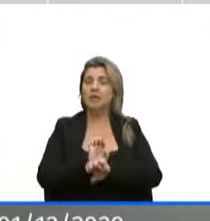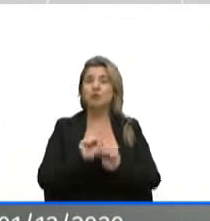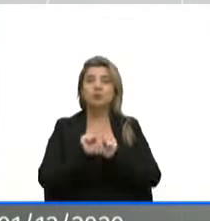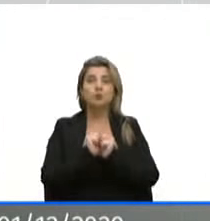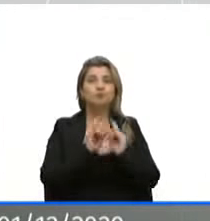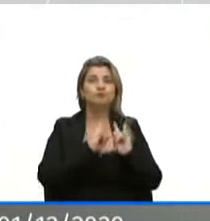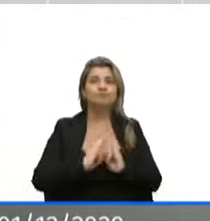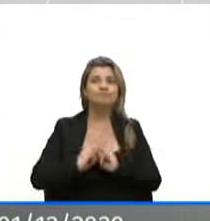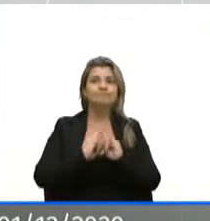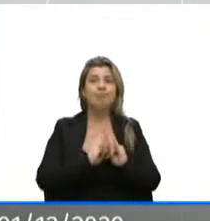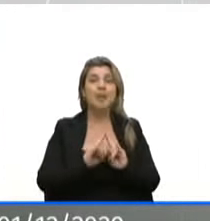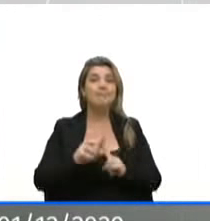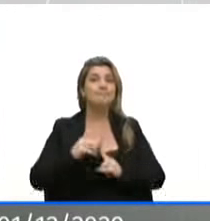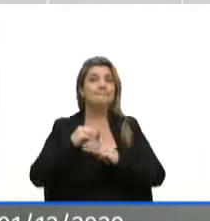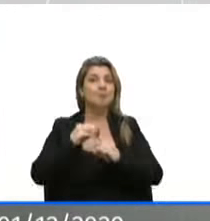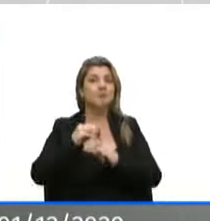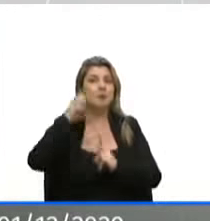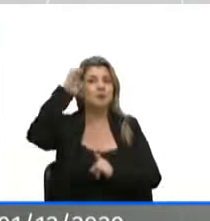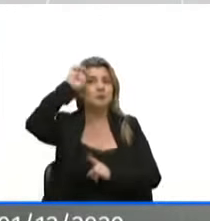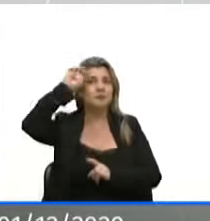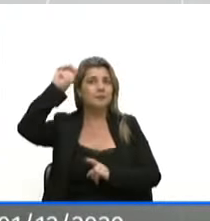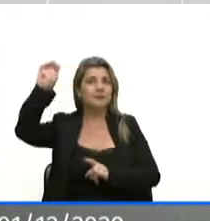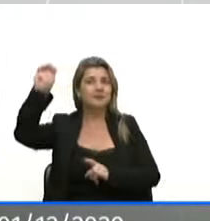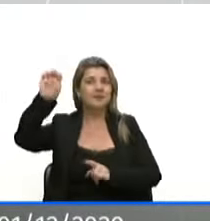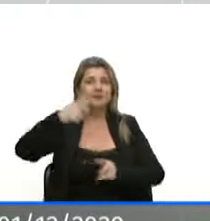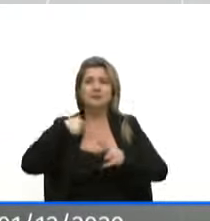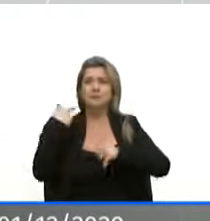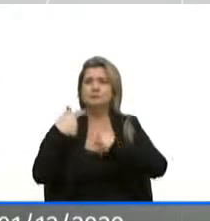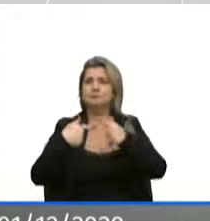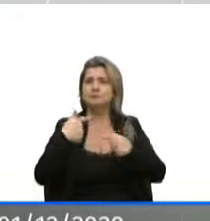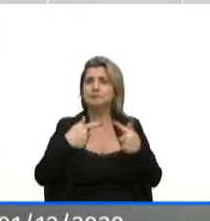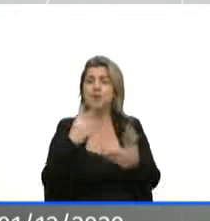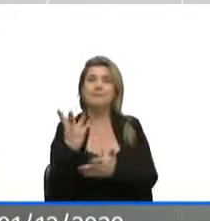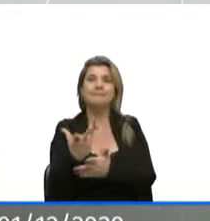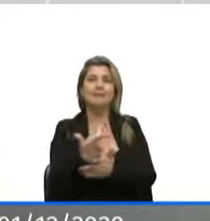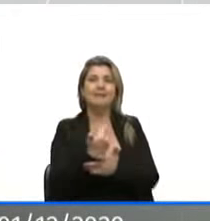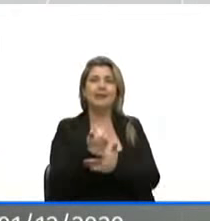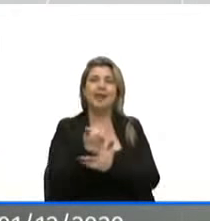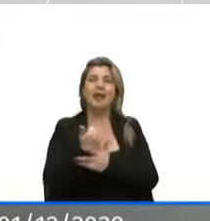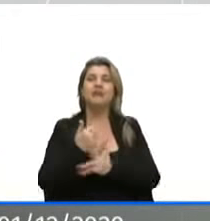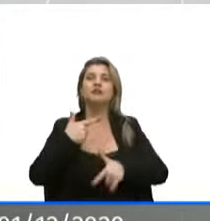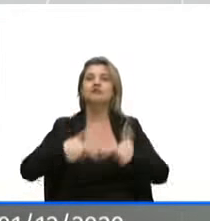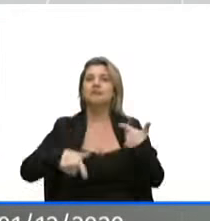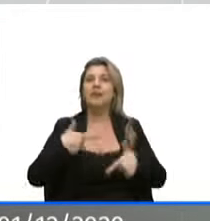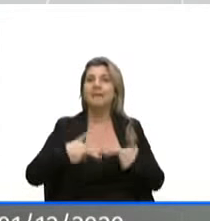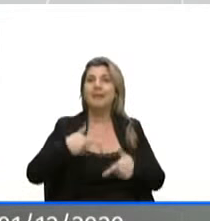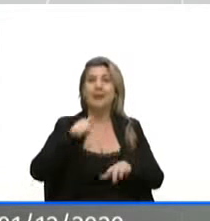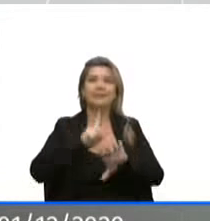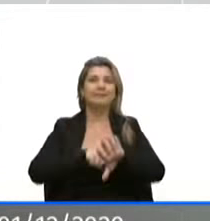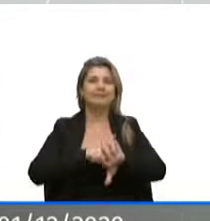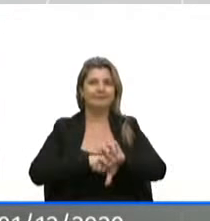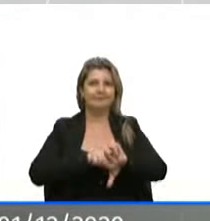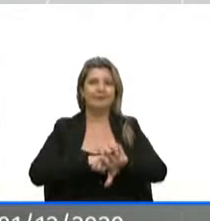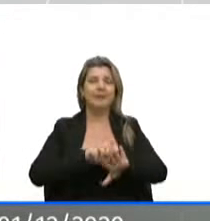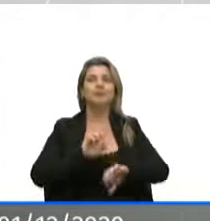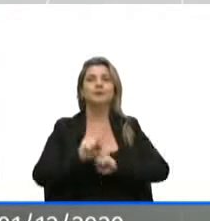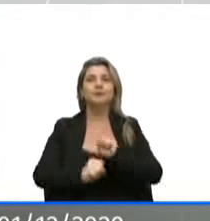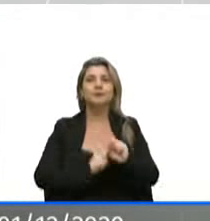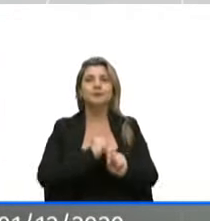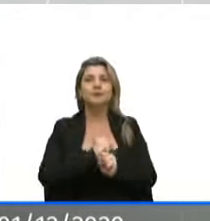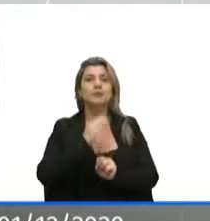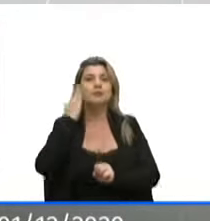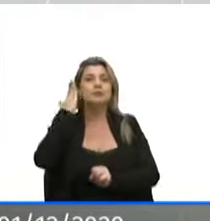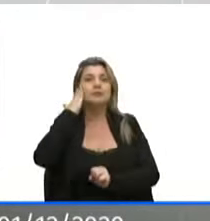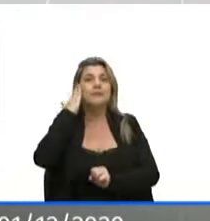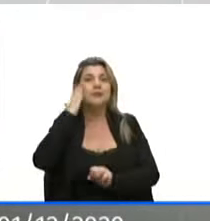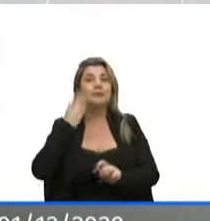junto principalmente aos empresários do setor, que geram milhares de empregos, principalmente nesse período do ano, né, e a gente sabe,